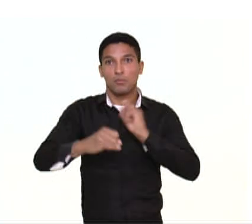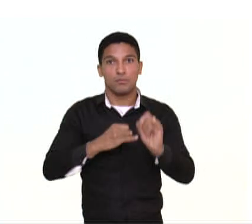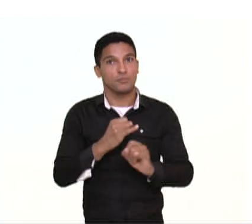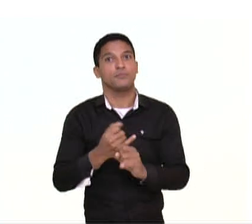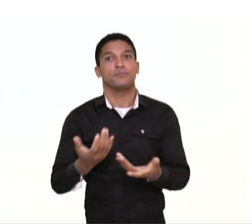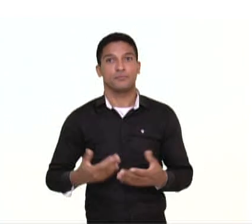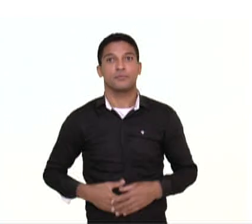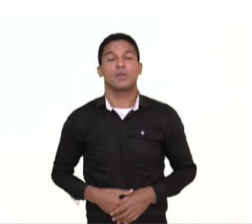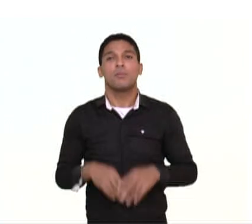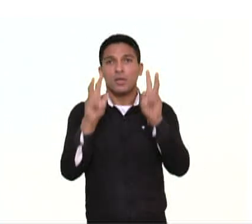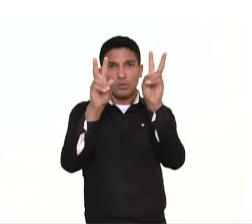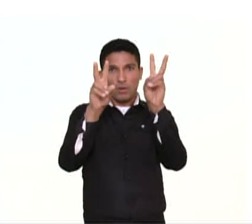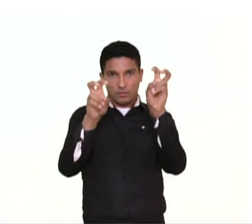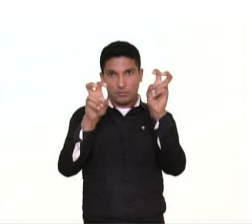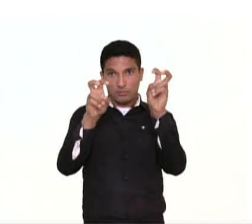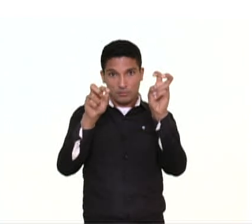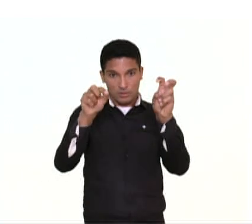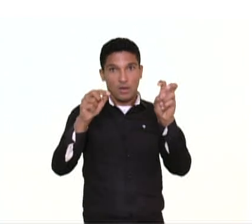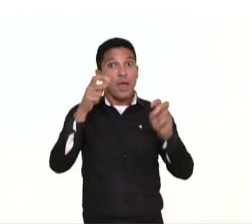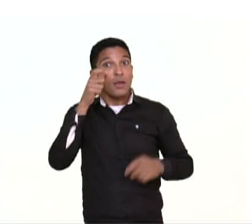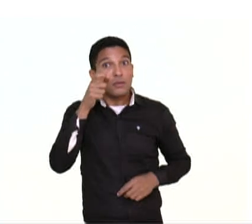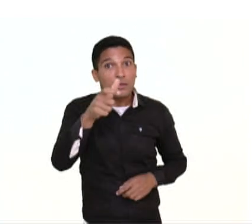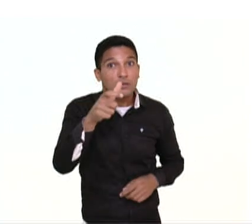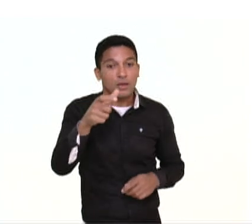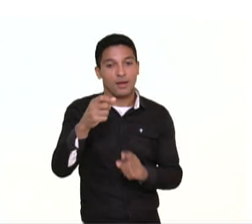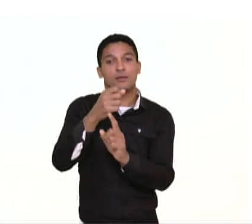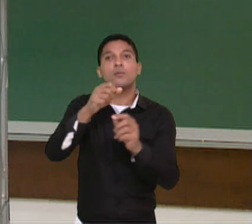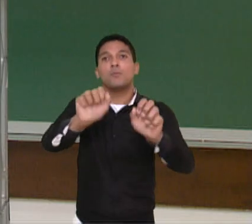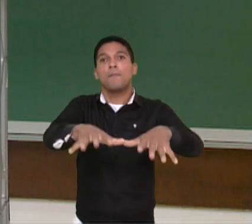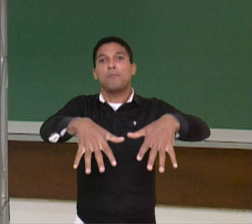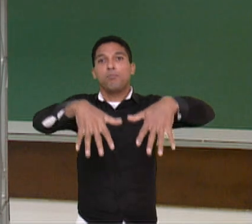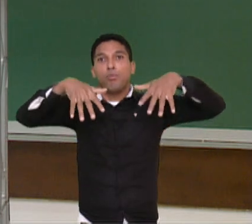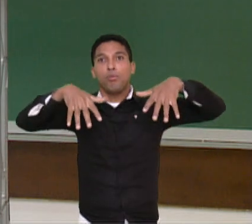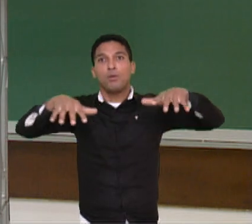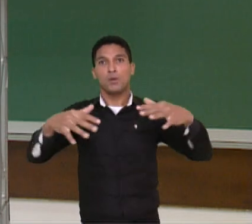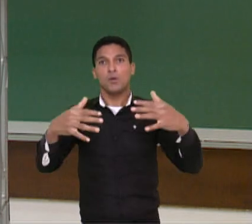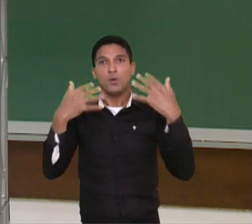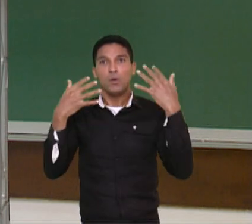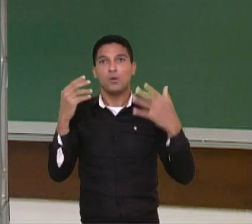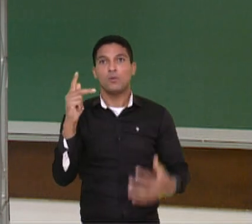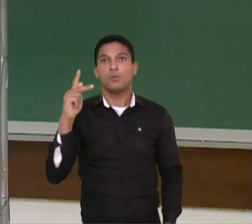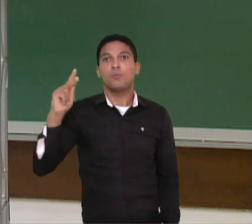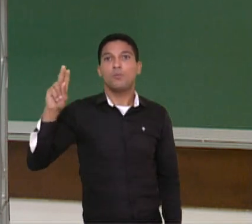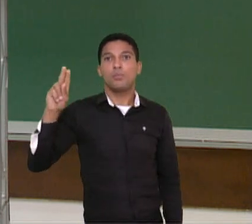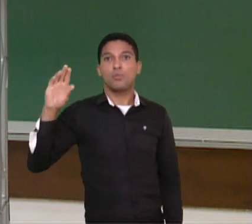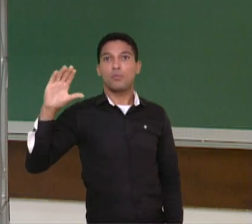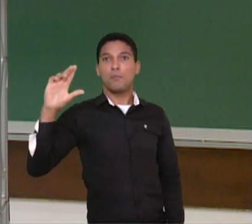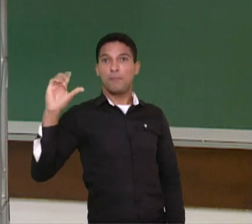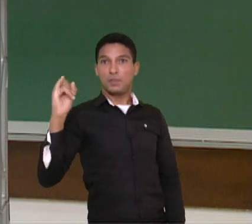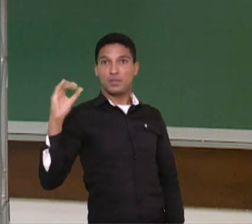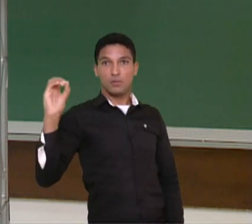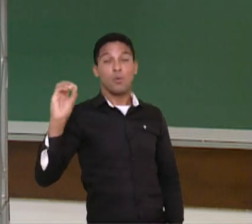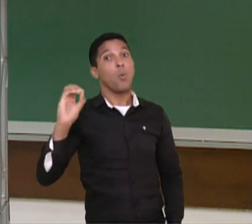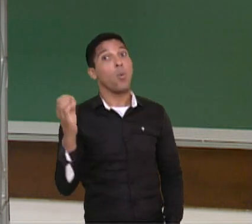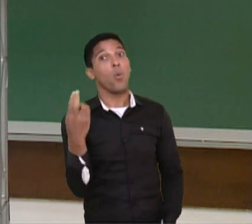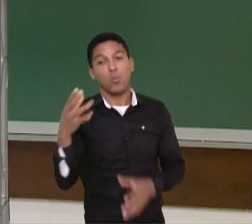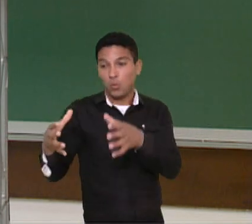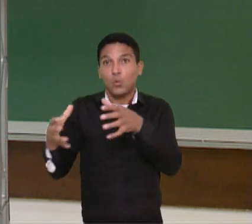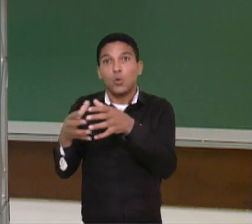tratados são de interesse do público em geral ou de algum grupo específico, podendo ser, olha só, temas